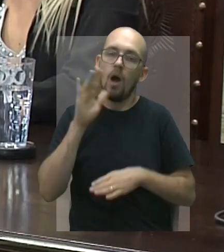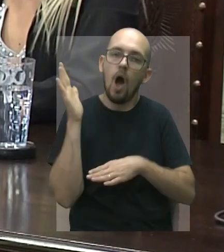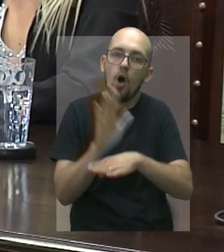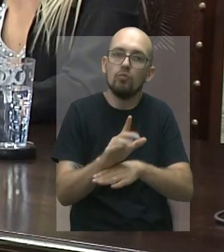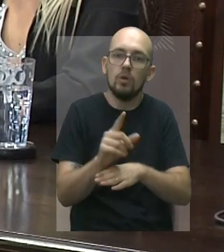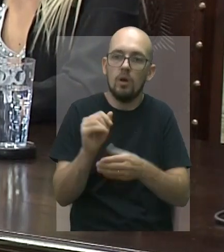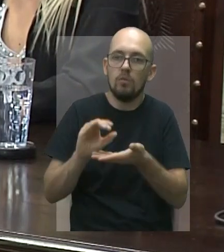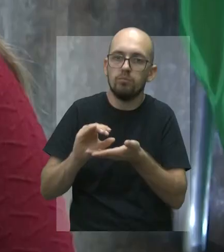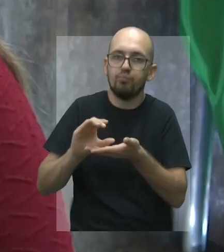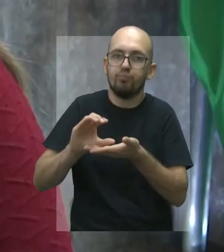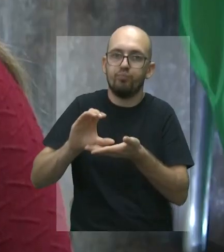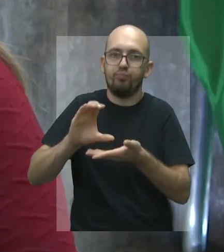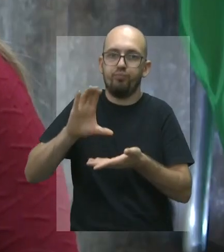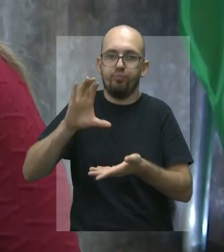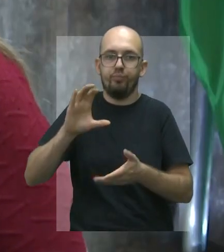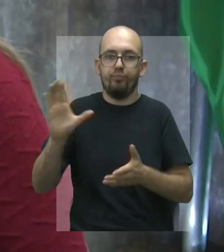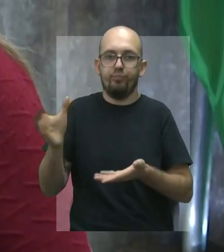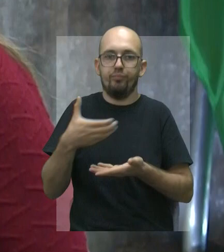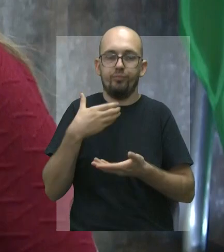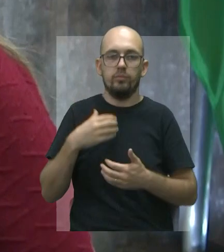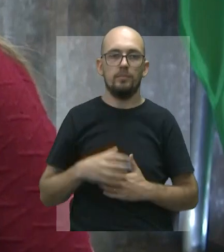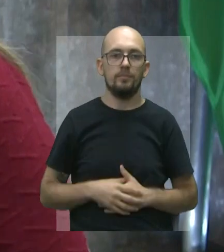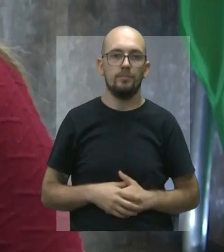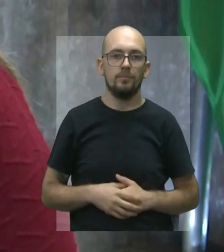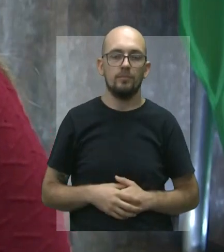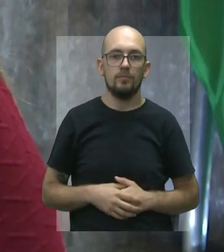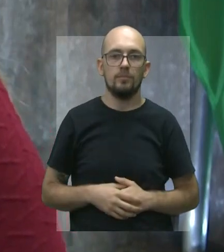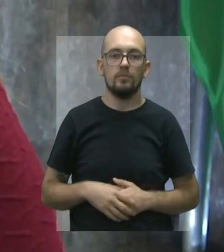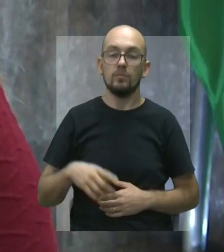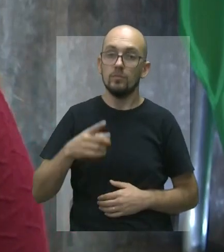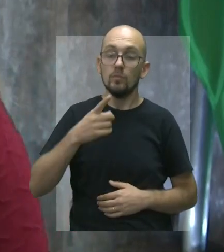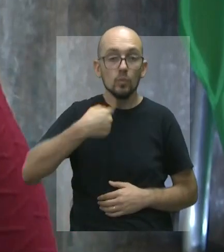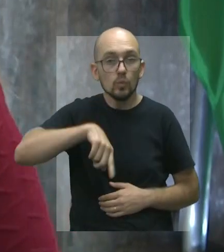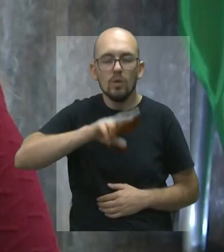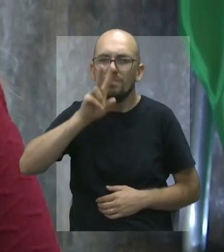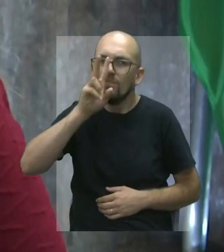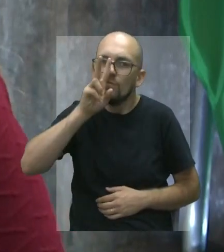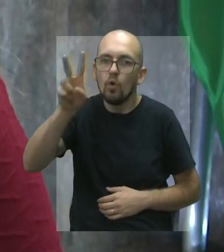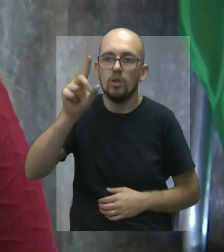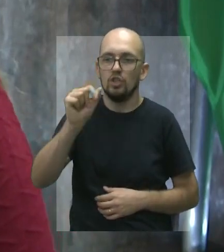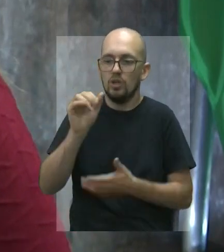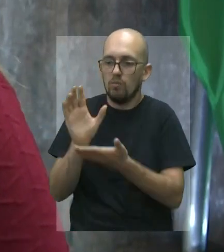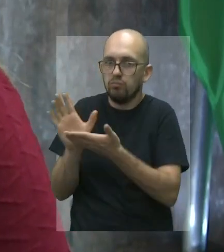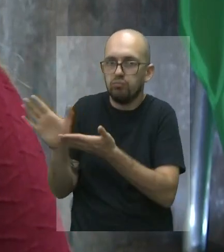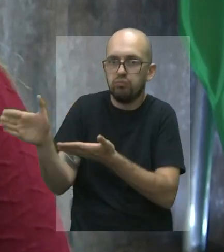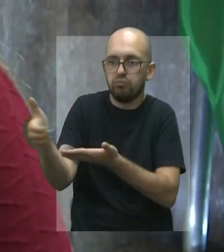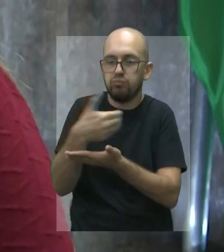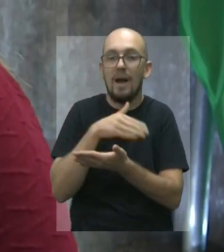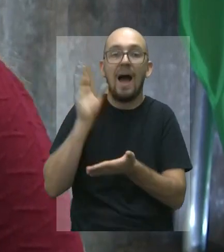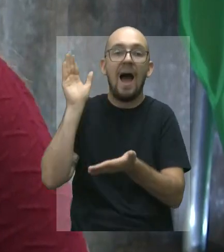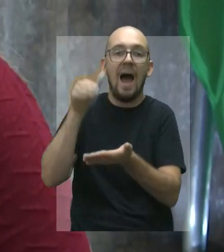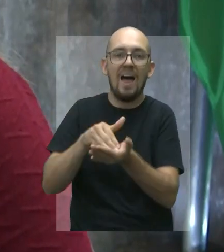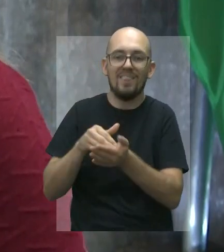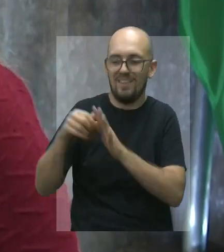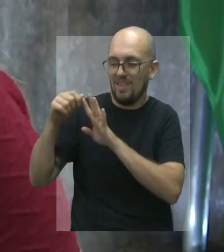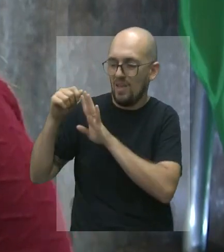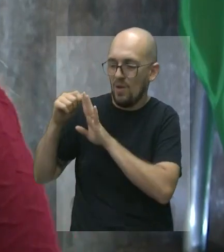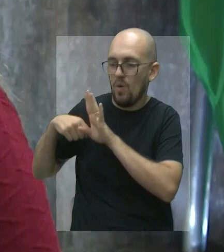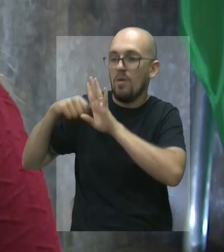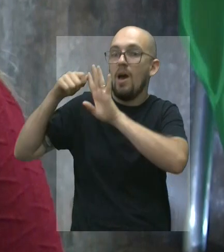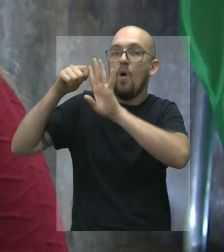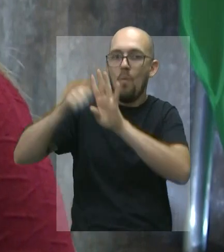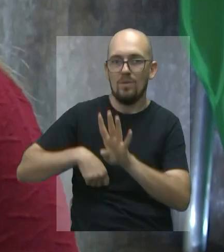esse percentual. O nosso forte de arrecadação mesmo, ele é até o segundo quadrimestre, todo